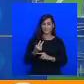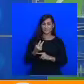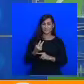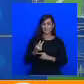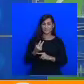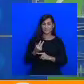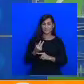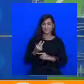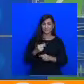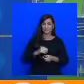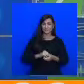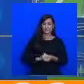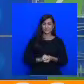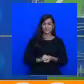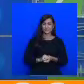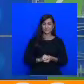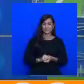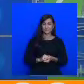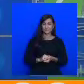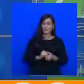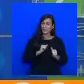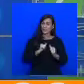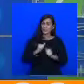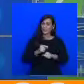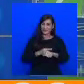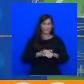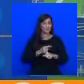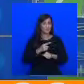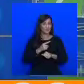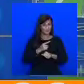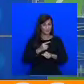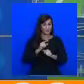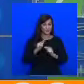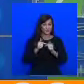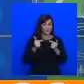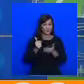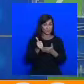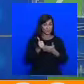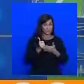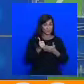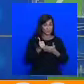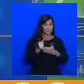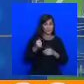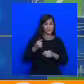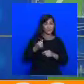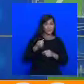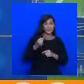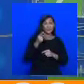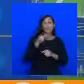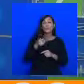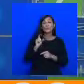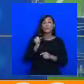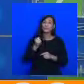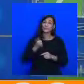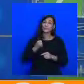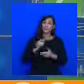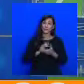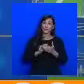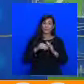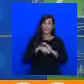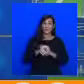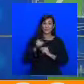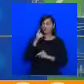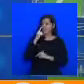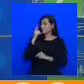62. Amarela, número 62. E pode ser agora, hein? Sua sorte pode vir com este número. Vamos chamar o 20º e último número